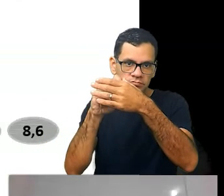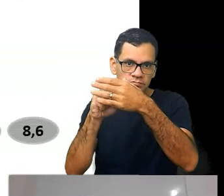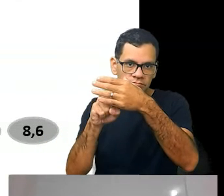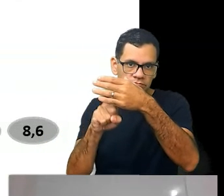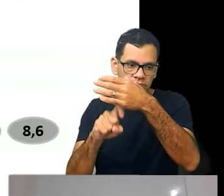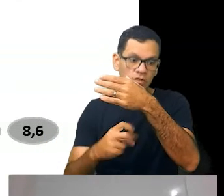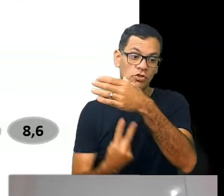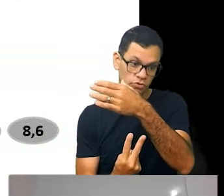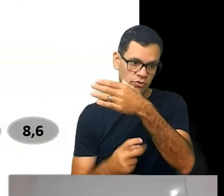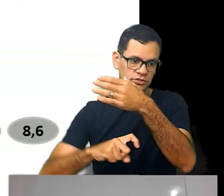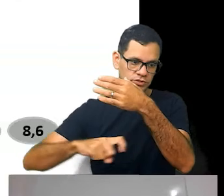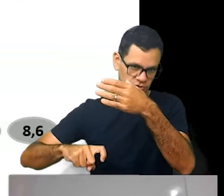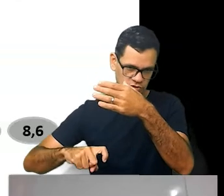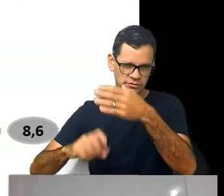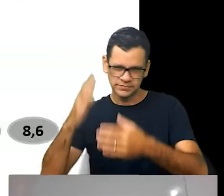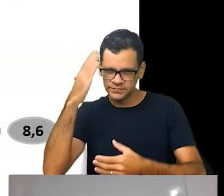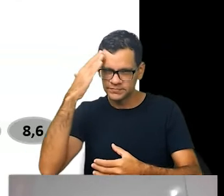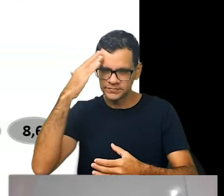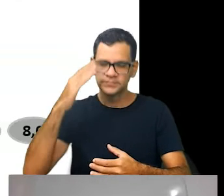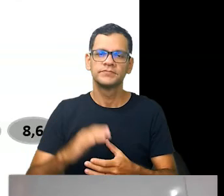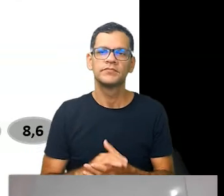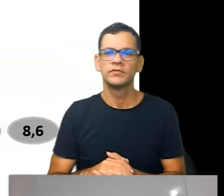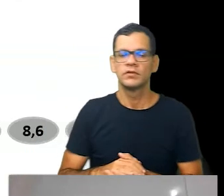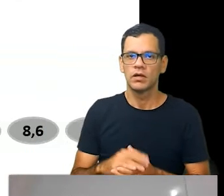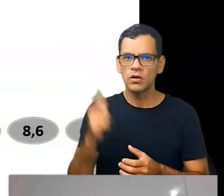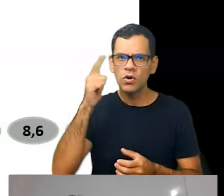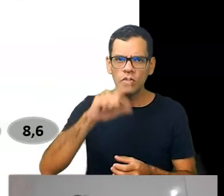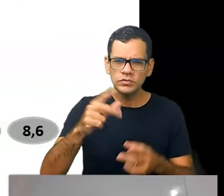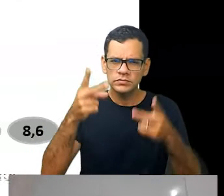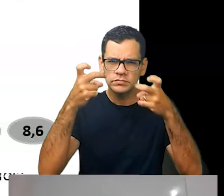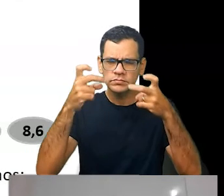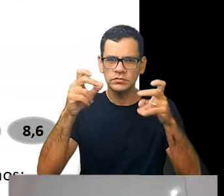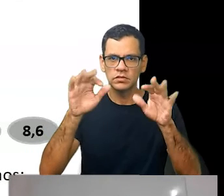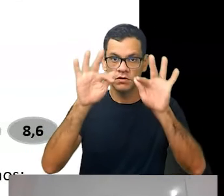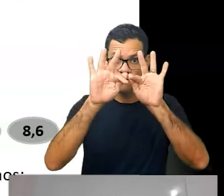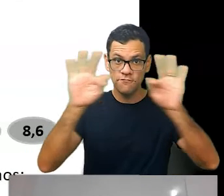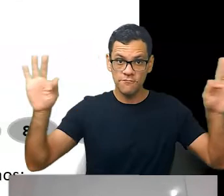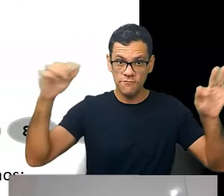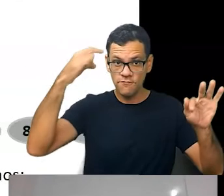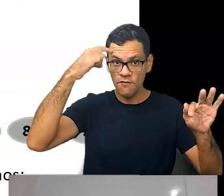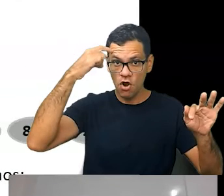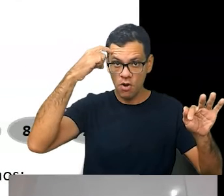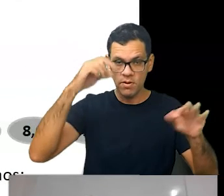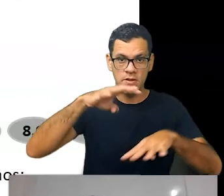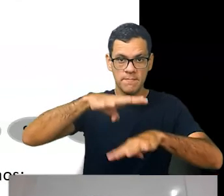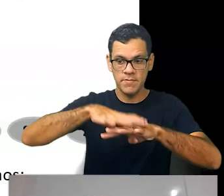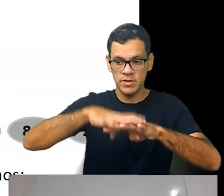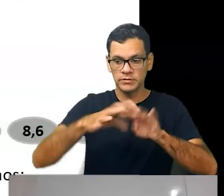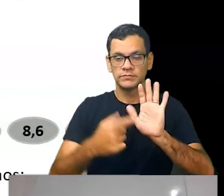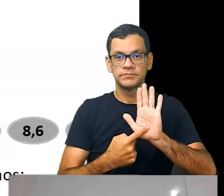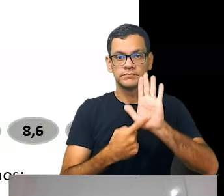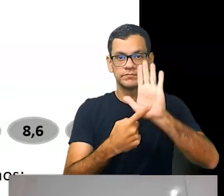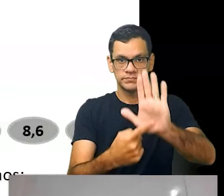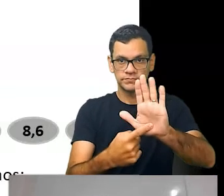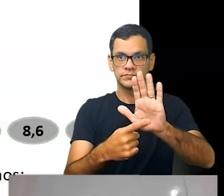que vem o genérico. Se entrar o número x, vai sair 2x. Então, com isso, a gente